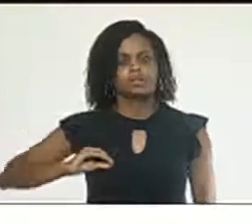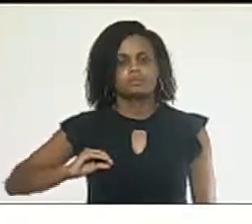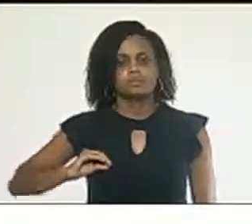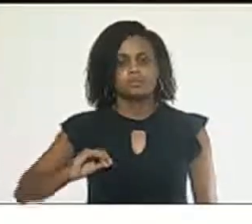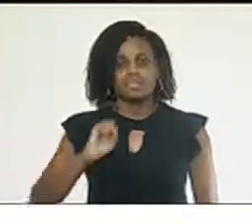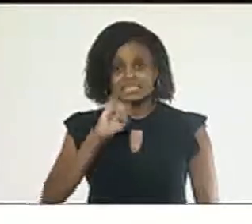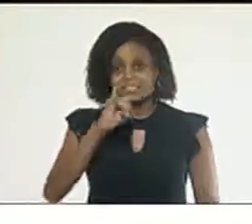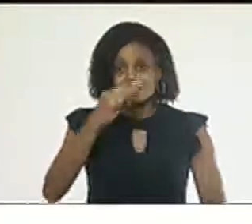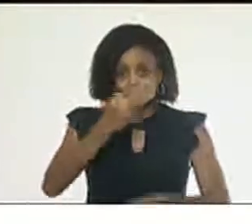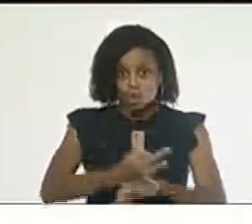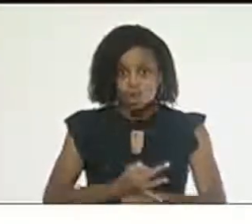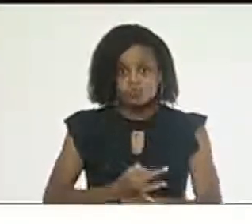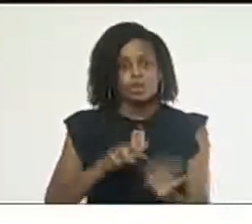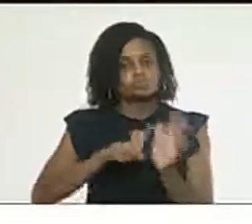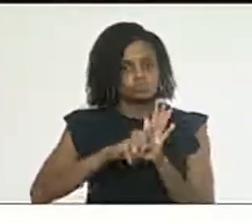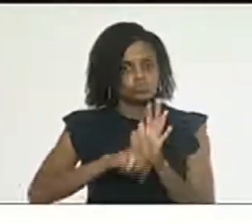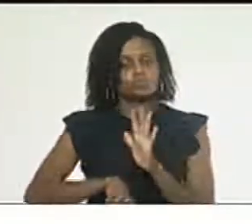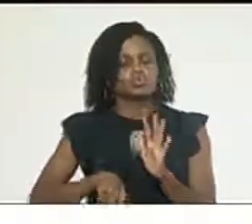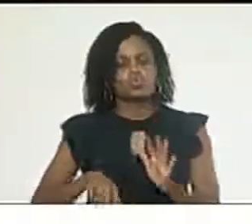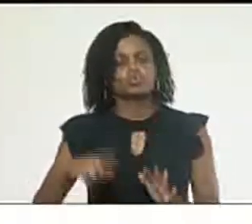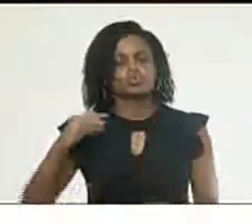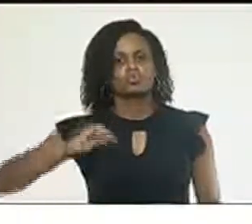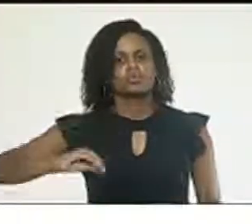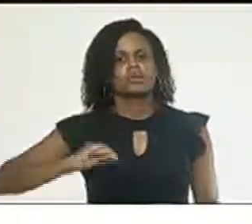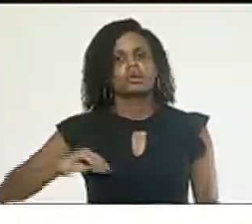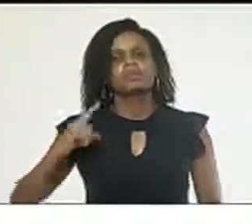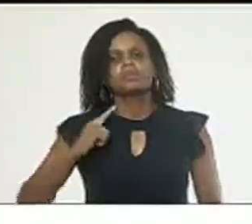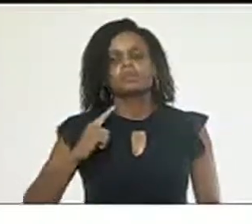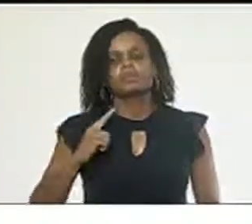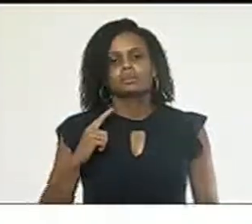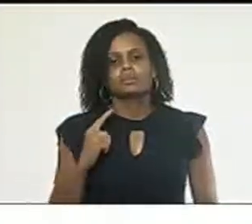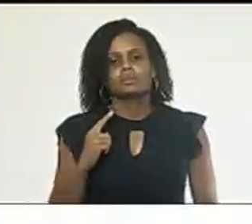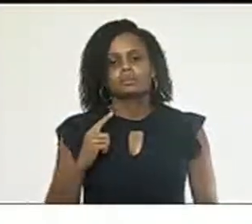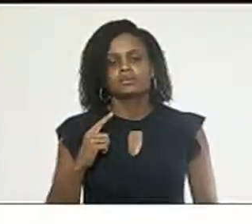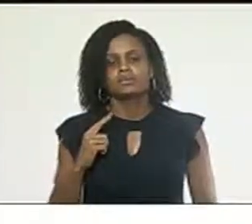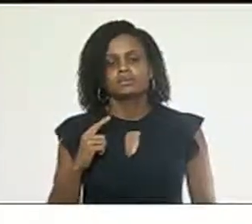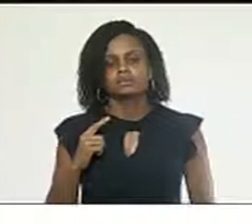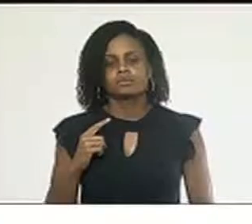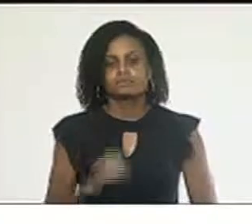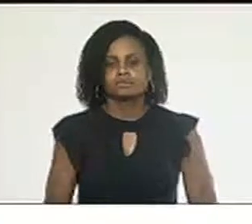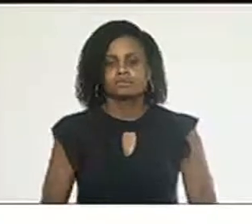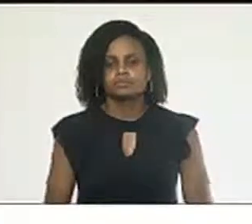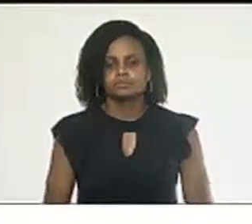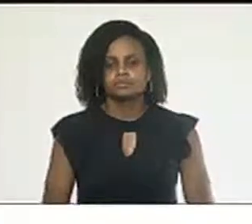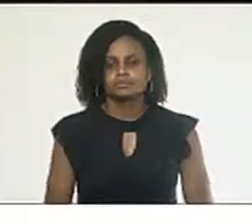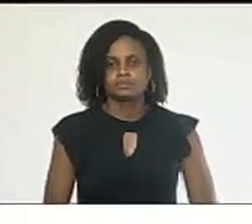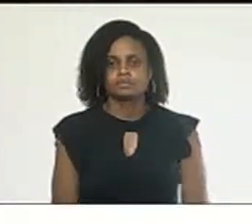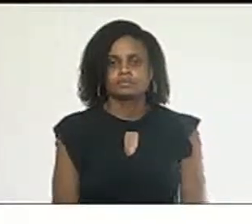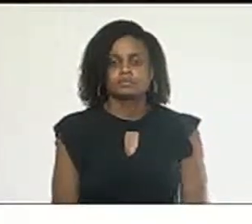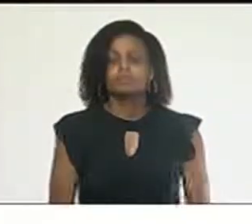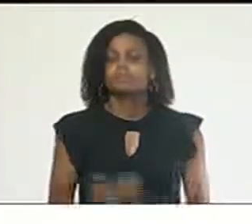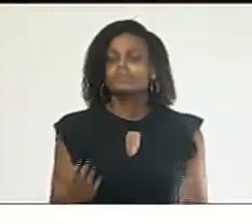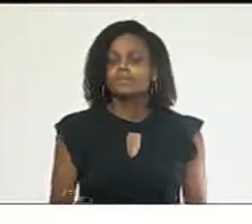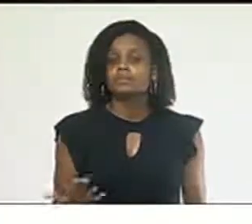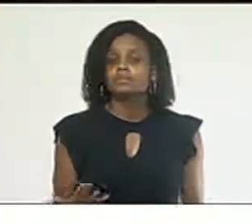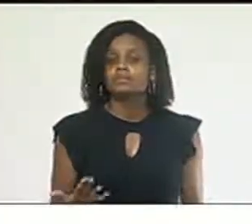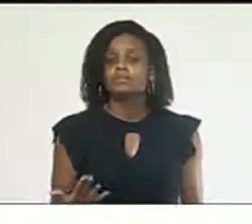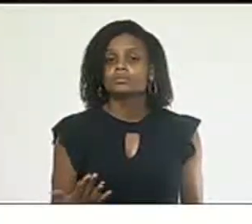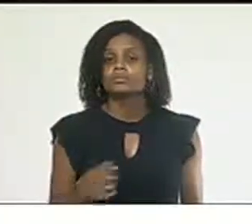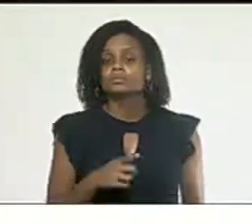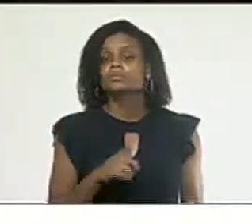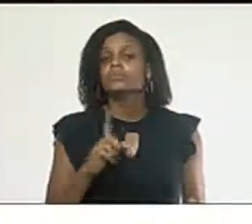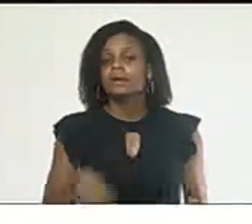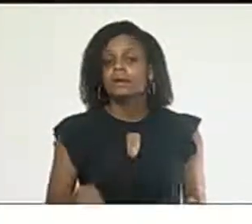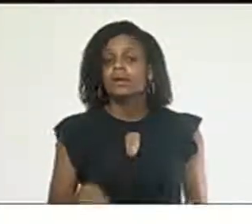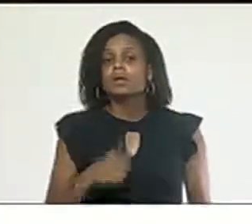é descontado da sua remuneração total, exatamente os dias faltosos. Então, isto daí